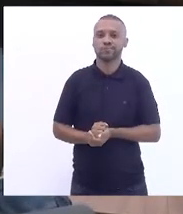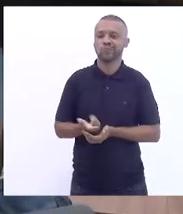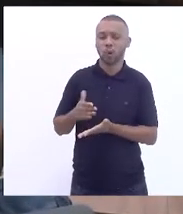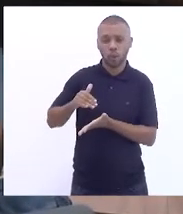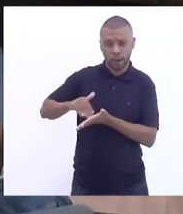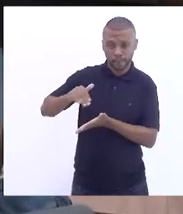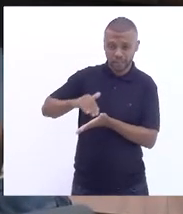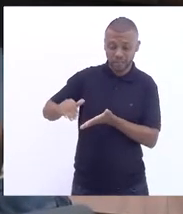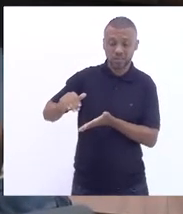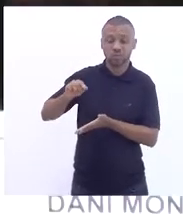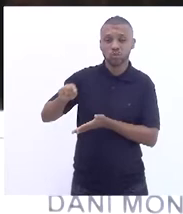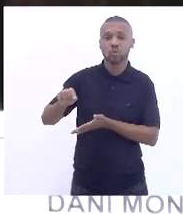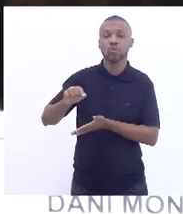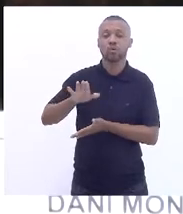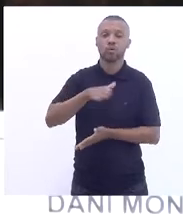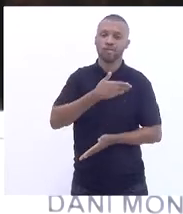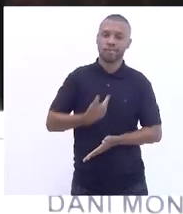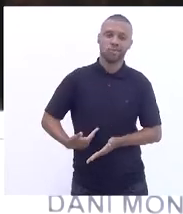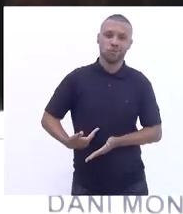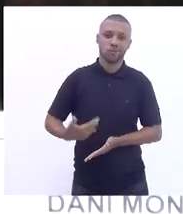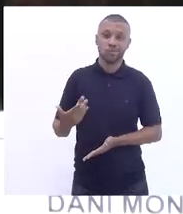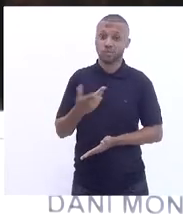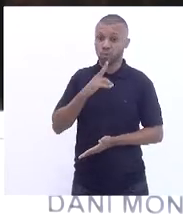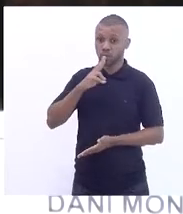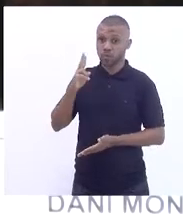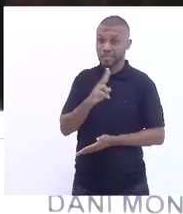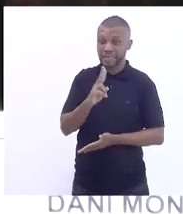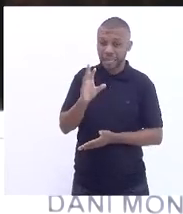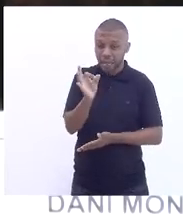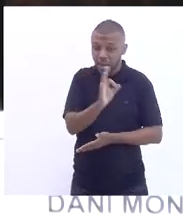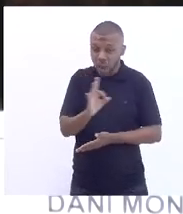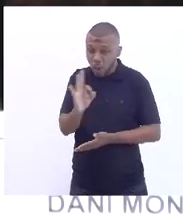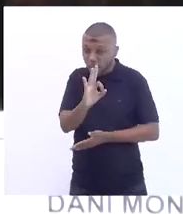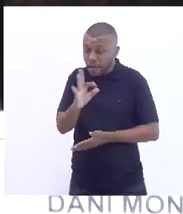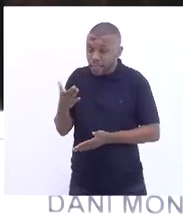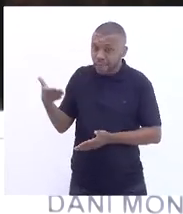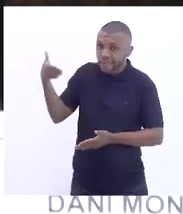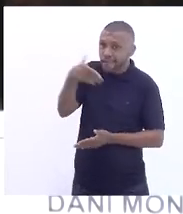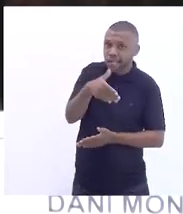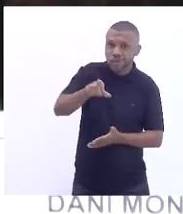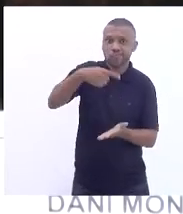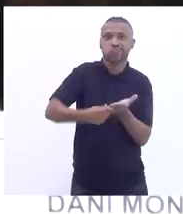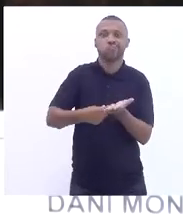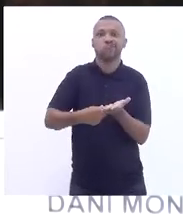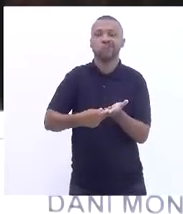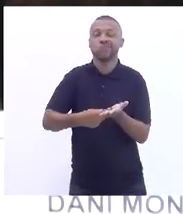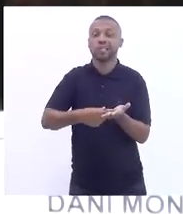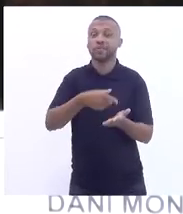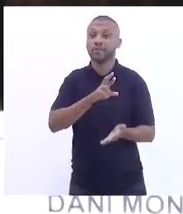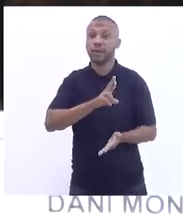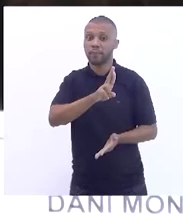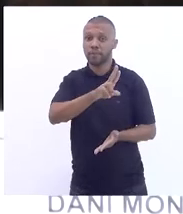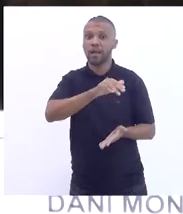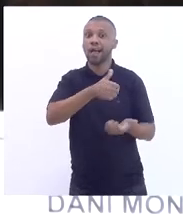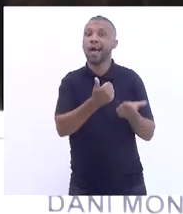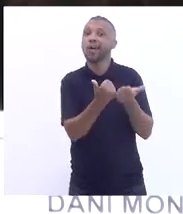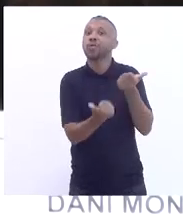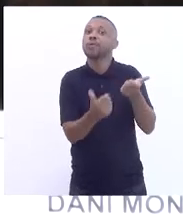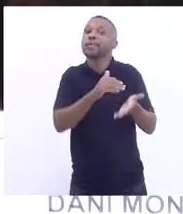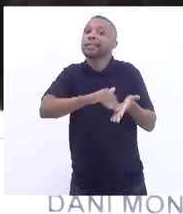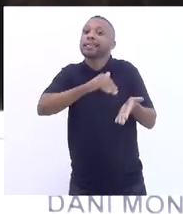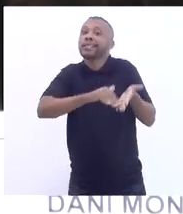governador nos respondeu diretamente que nenhuma secretaria viria e que você viria a